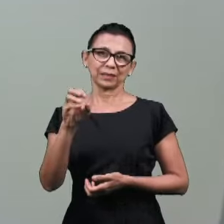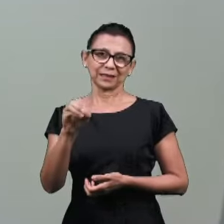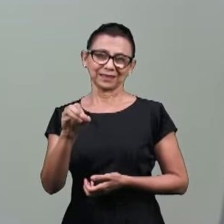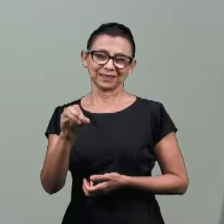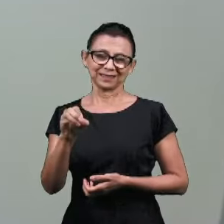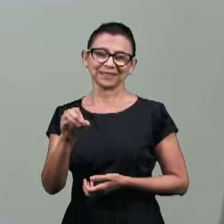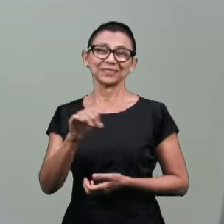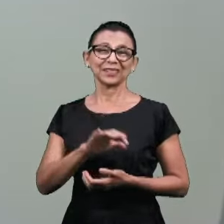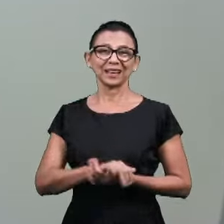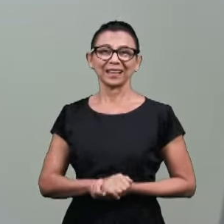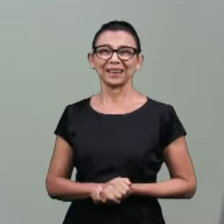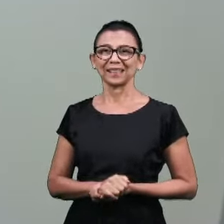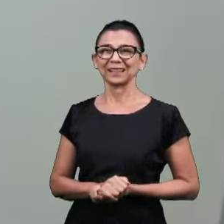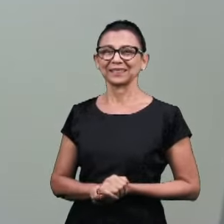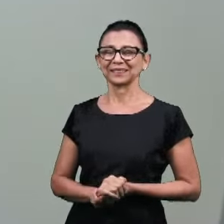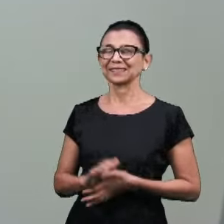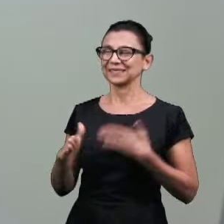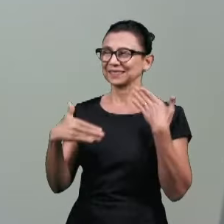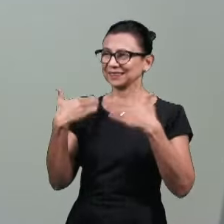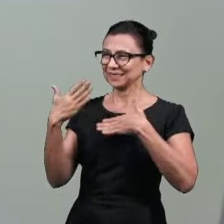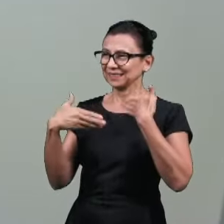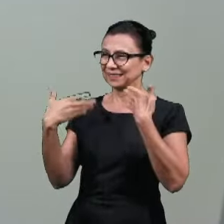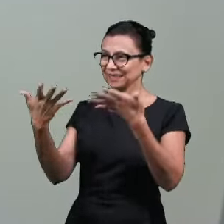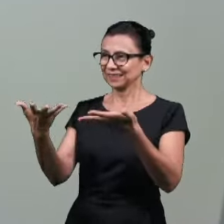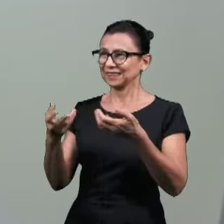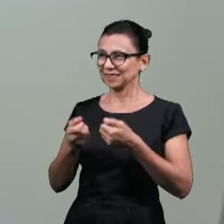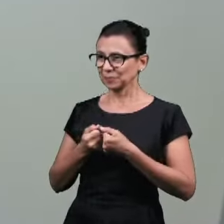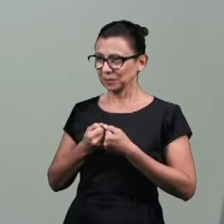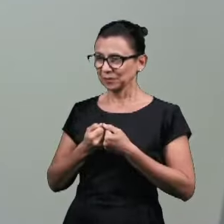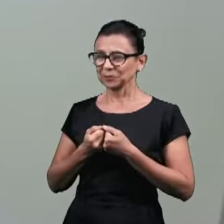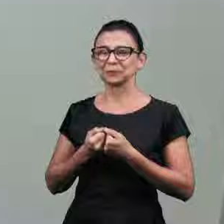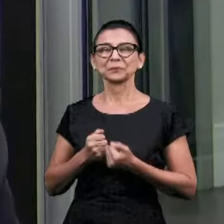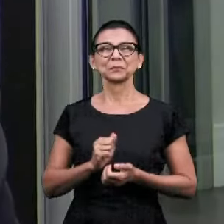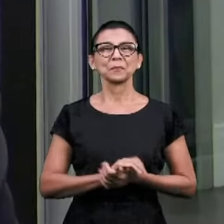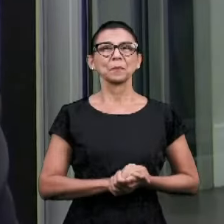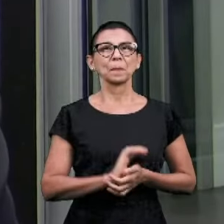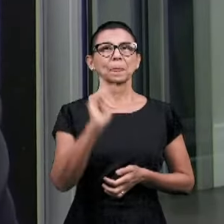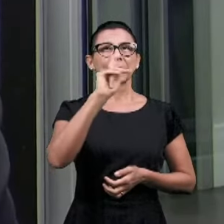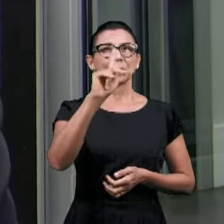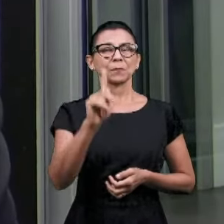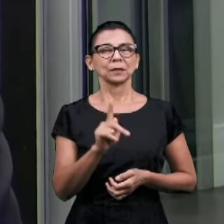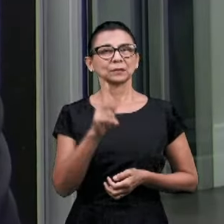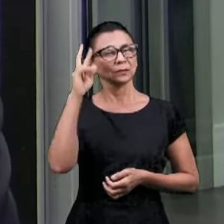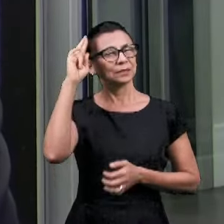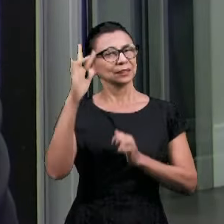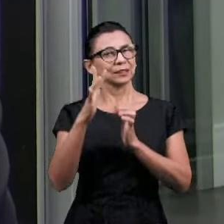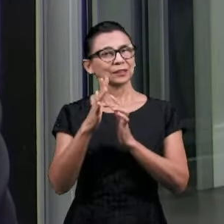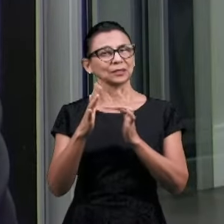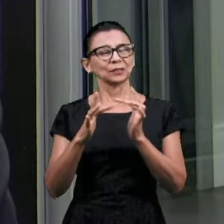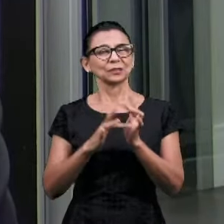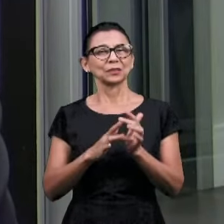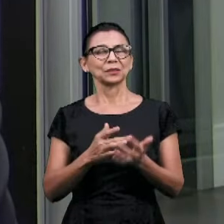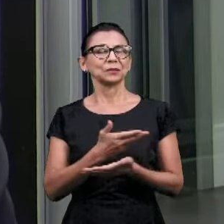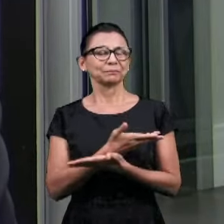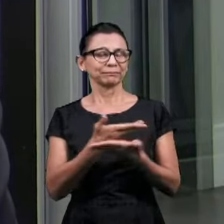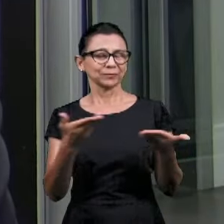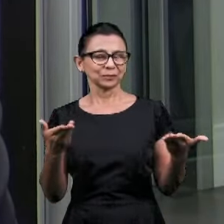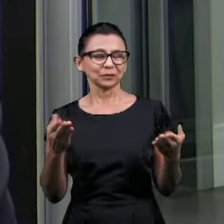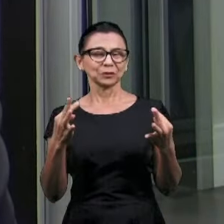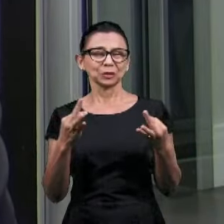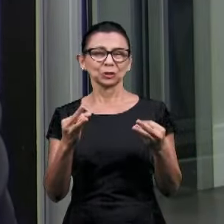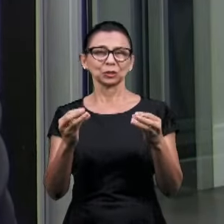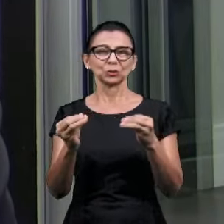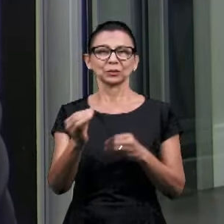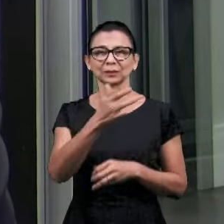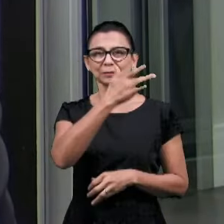nosso convite. Pastor Fernando, que alegria recebê-lo aqui. A paz do Senhor, pastor. Paz do Senhor Jorge, paz do Senhor Elias, paz do Senhor a todos os